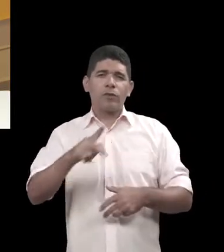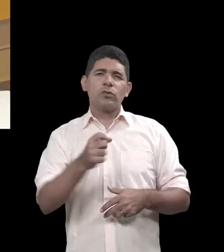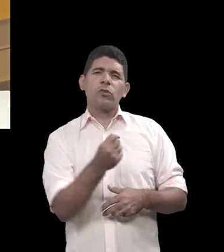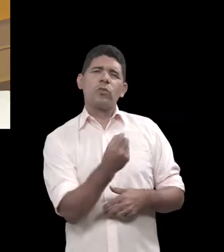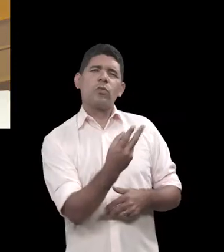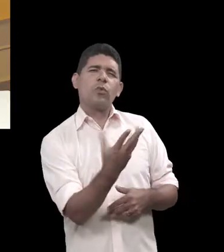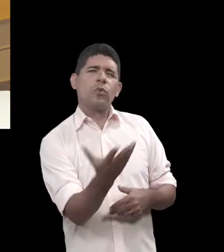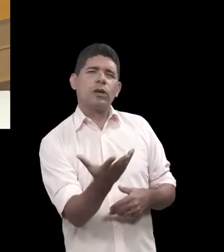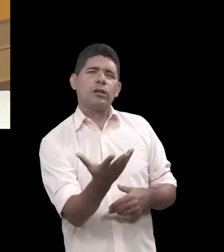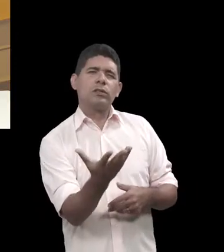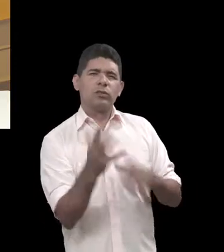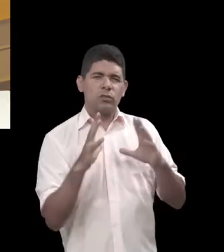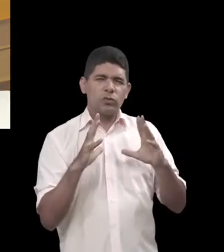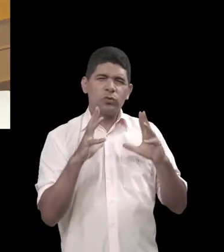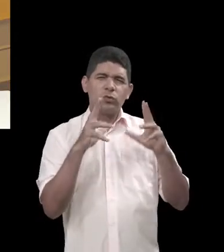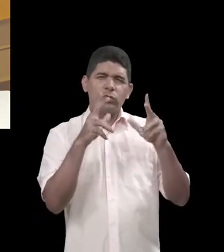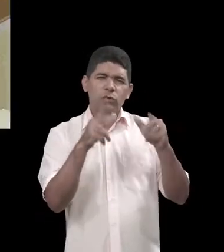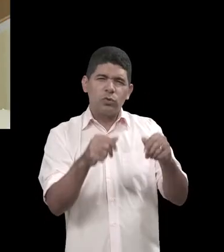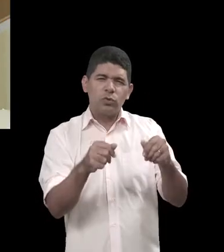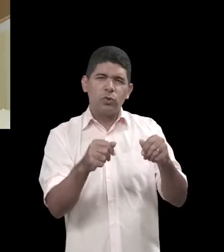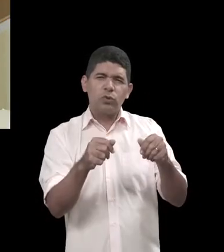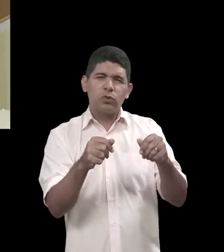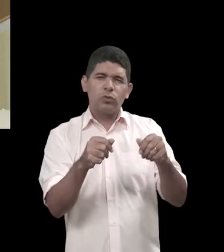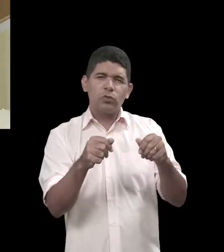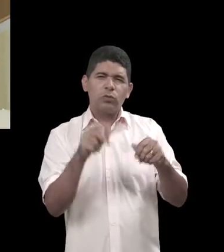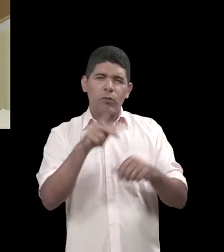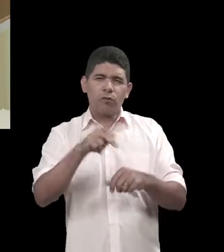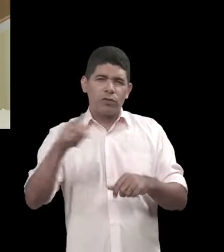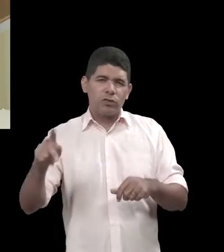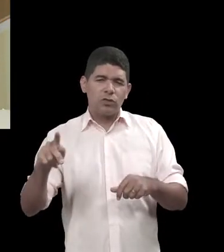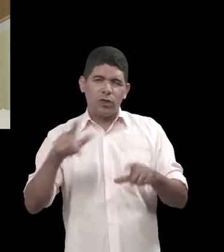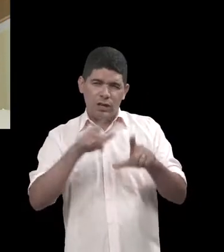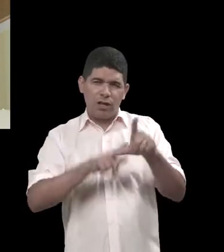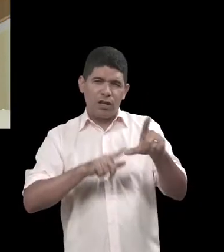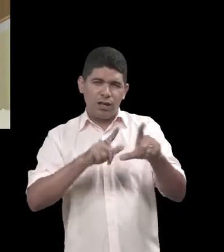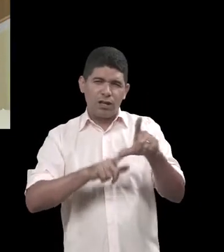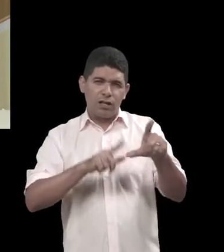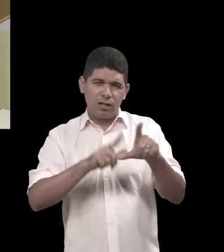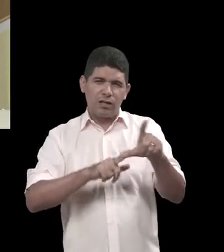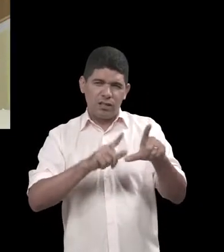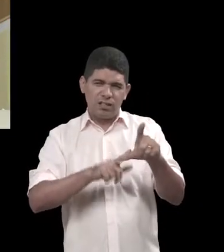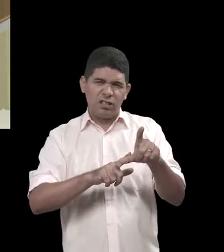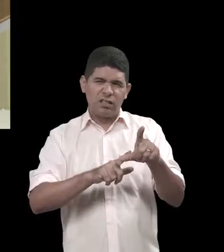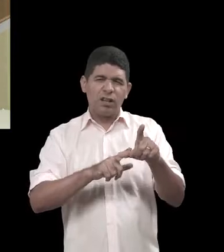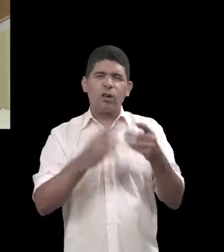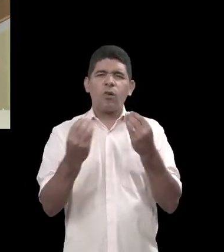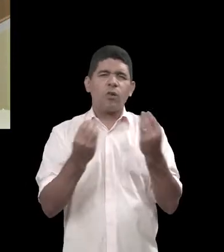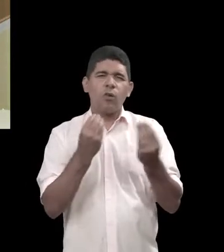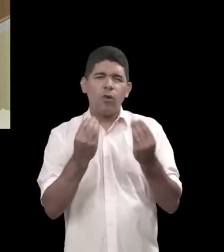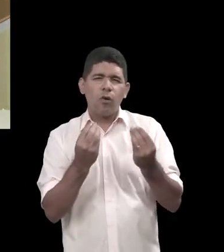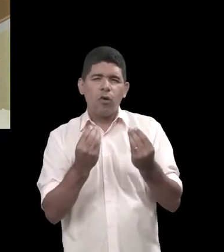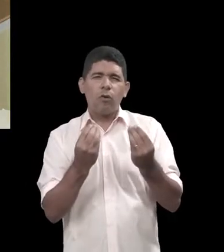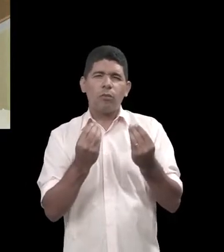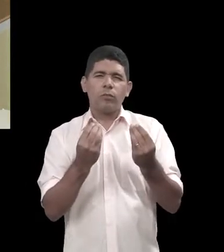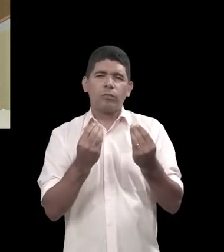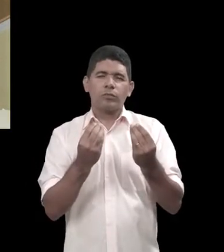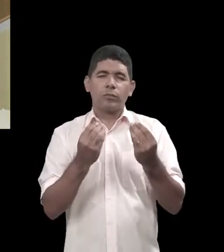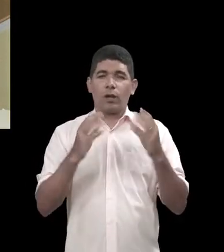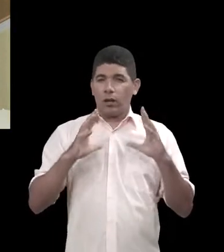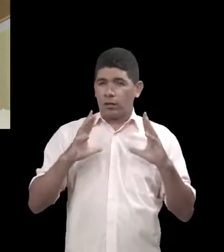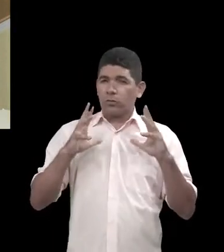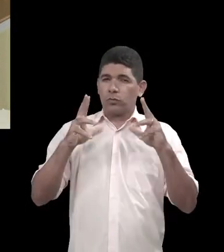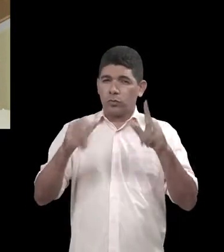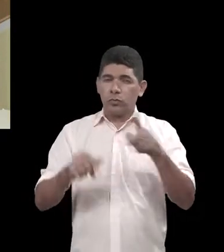um braço, digamos assim? Como é que funciona? Todos os professores do curso de Letras Libras, língua portuguesa hoje, que